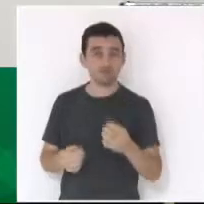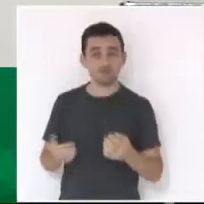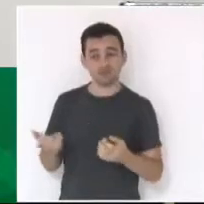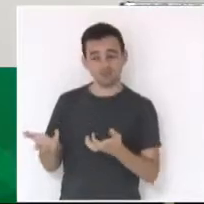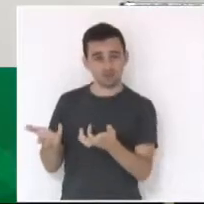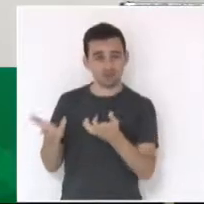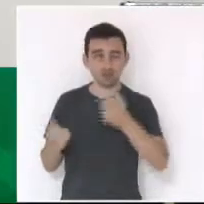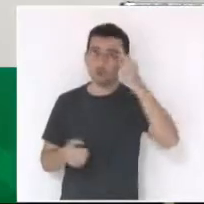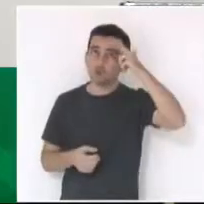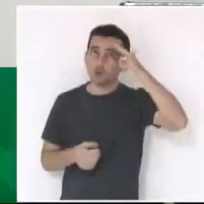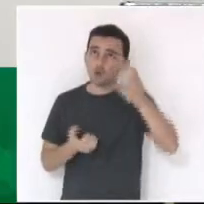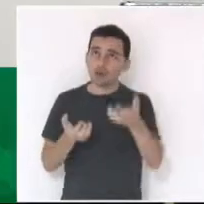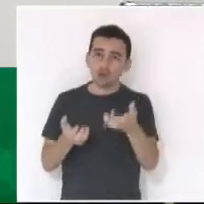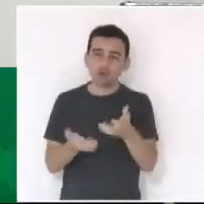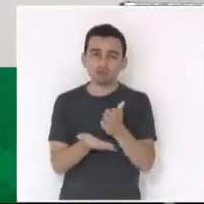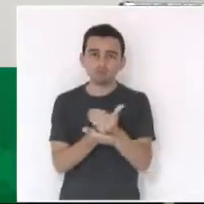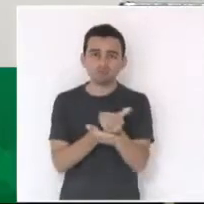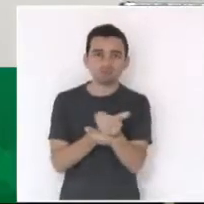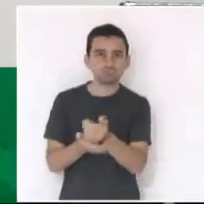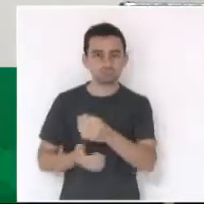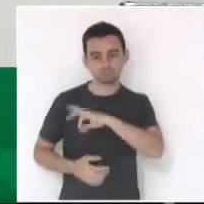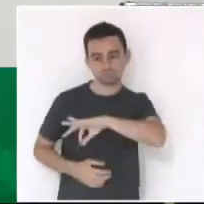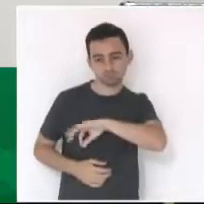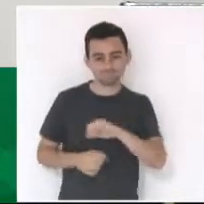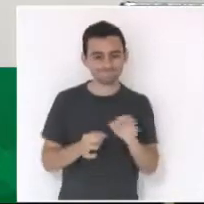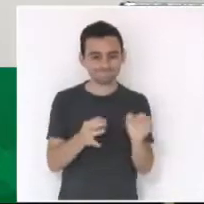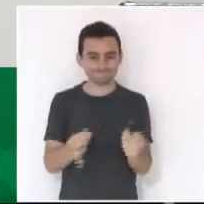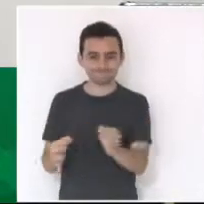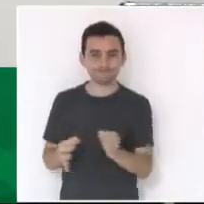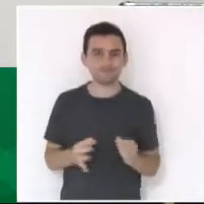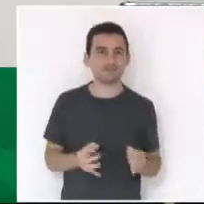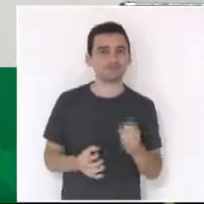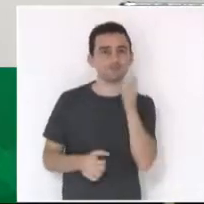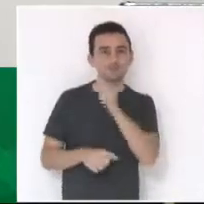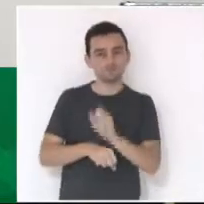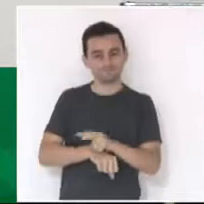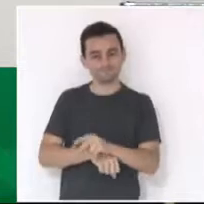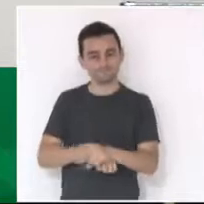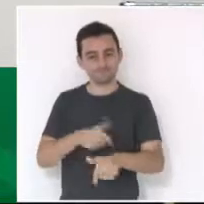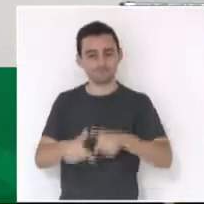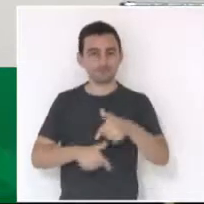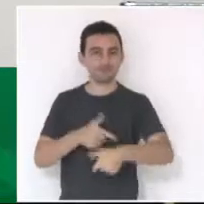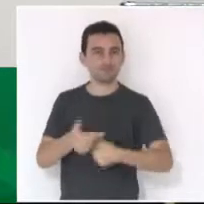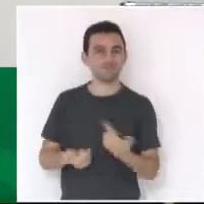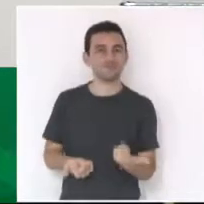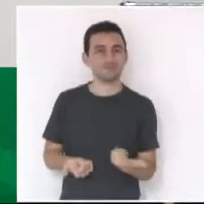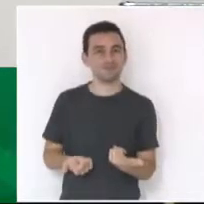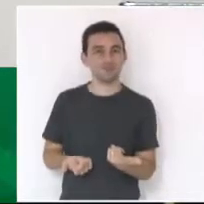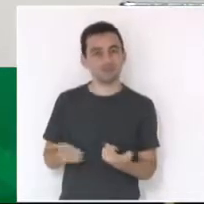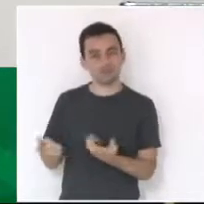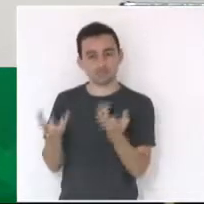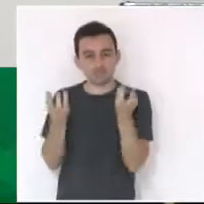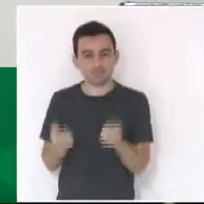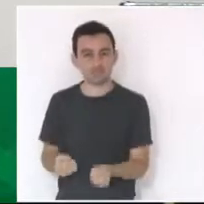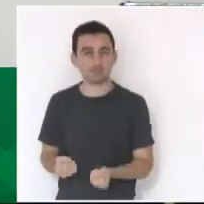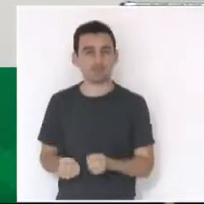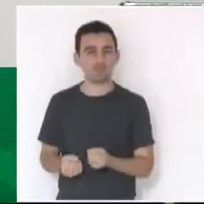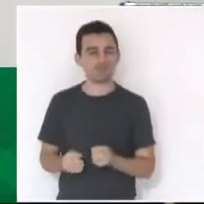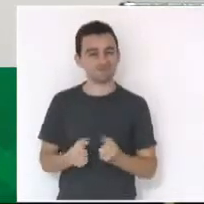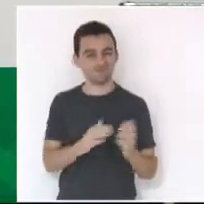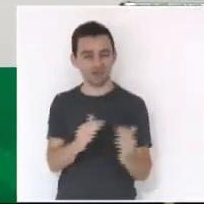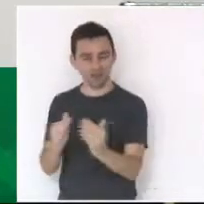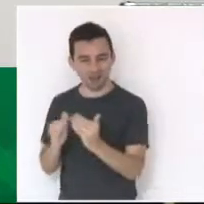renda e que Garanta empregos um país que responda às demandas por moradia comida